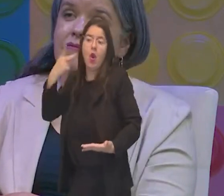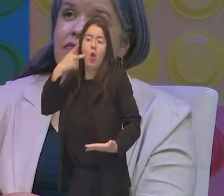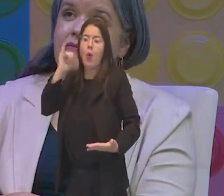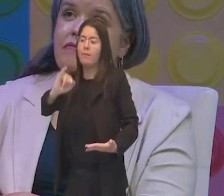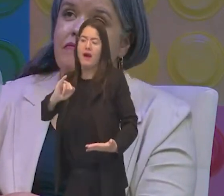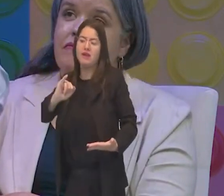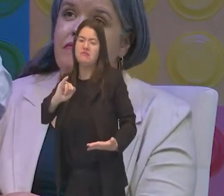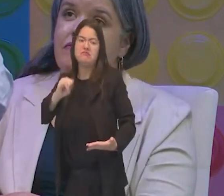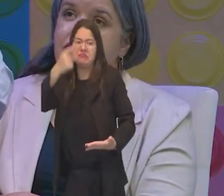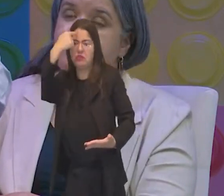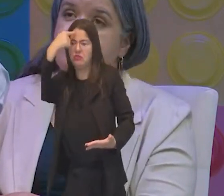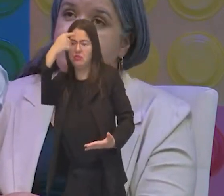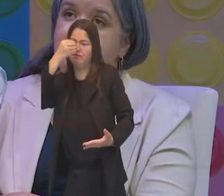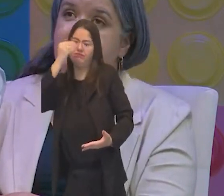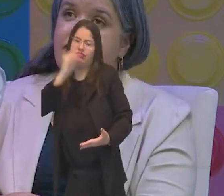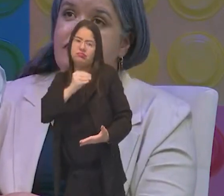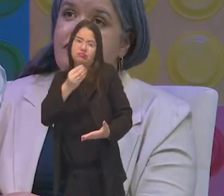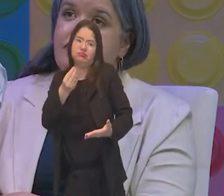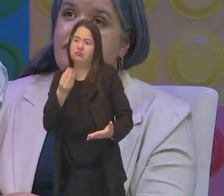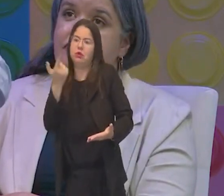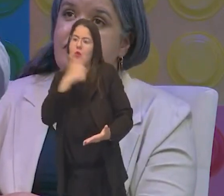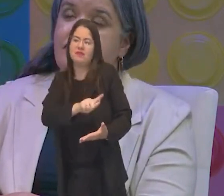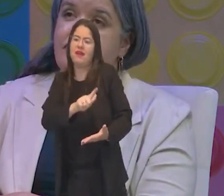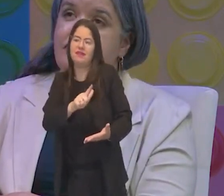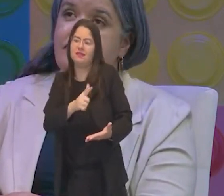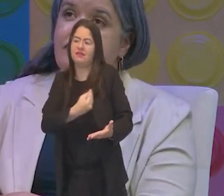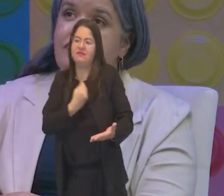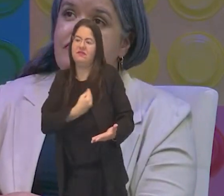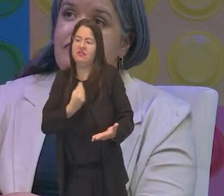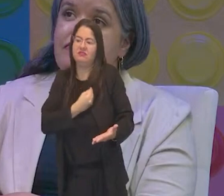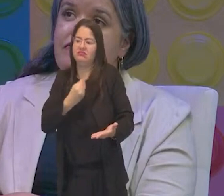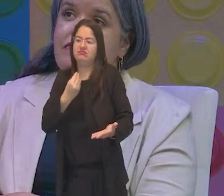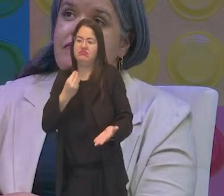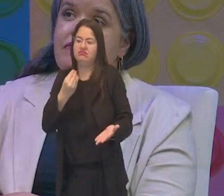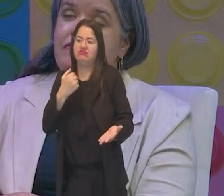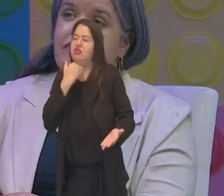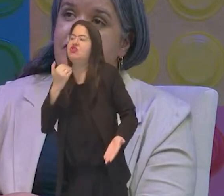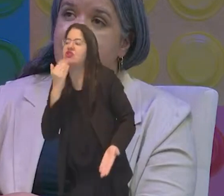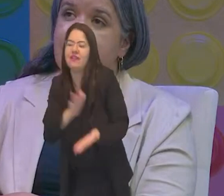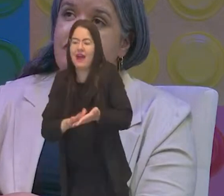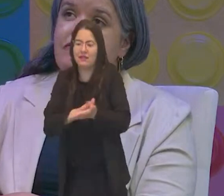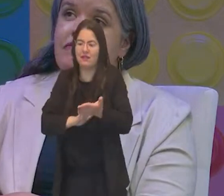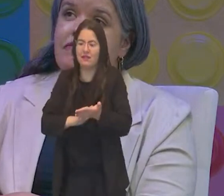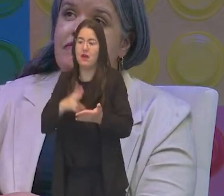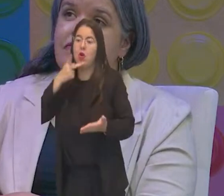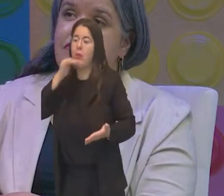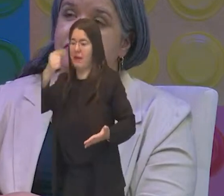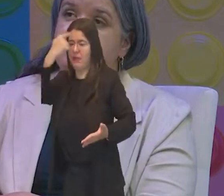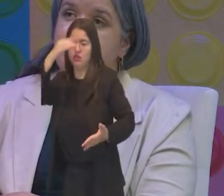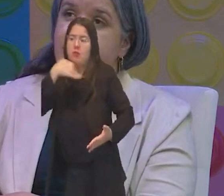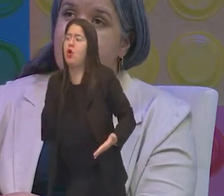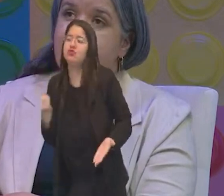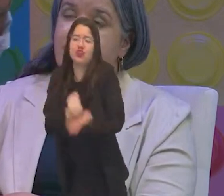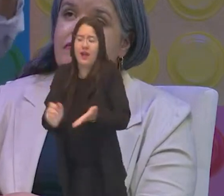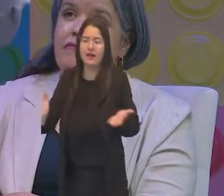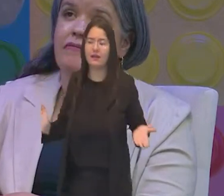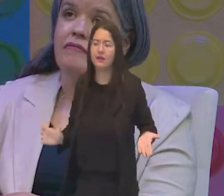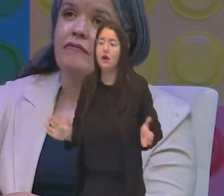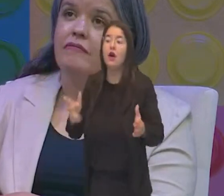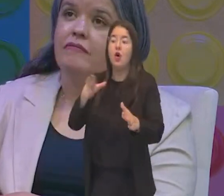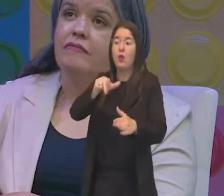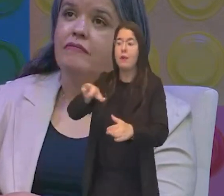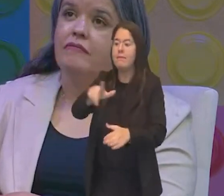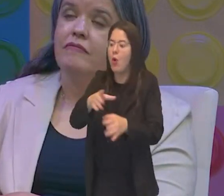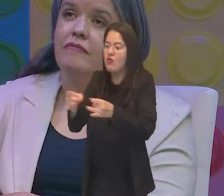pai não vai buscá-lo, não vai atrás dele. Os seus irmãos também não iriam atrás dele. Afinal de contas, o venderam